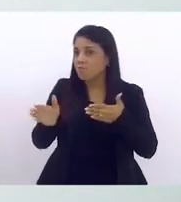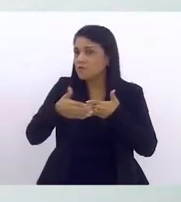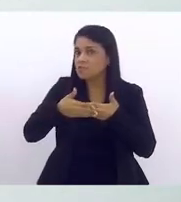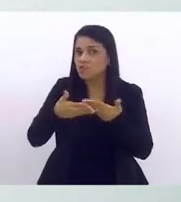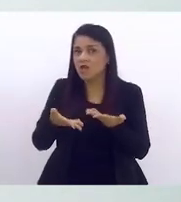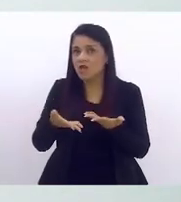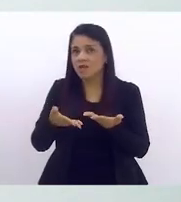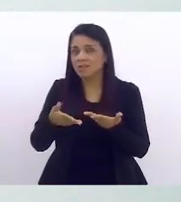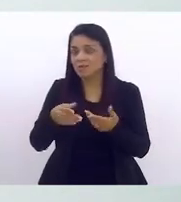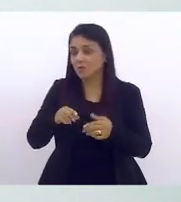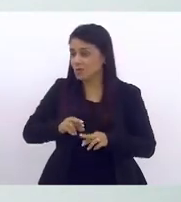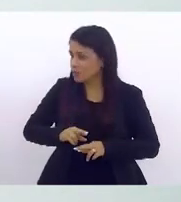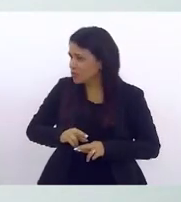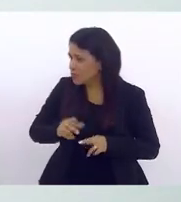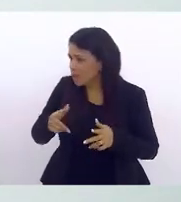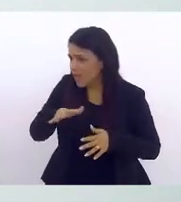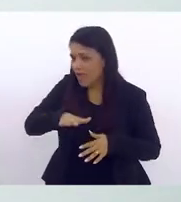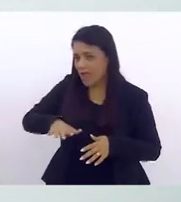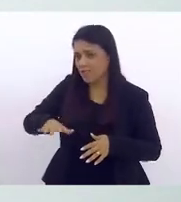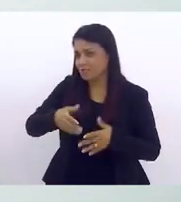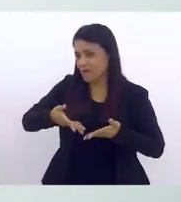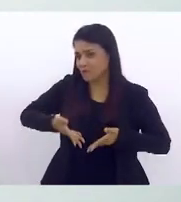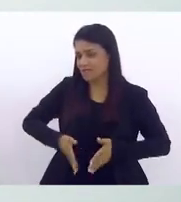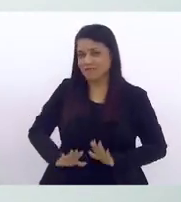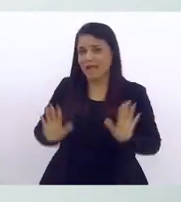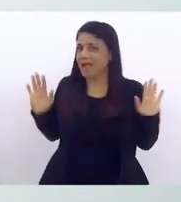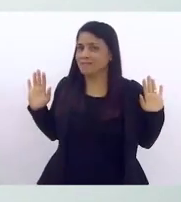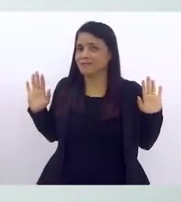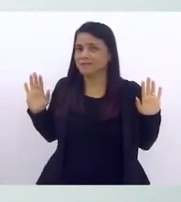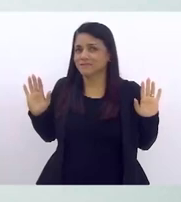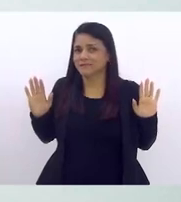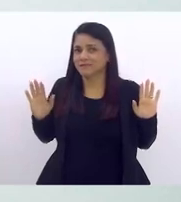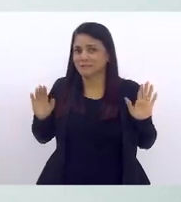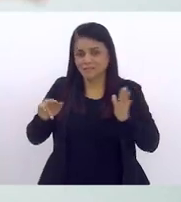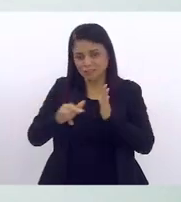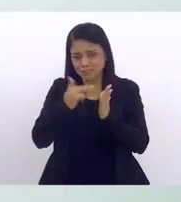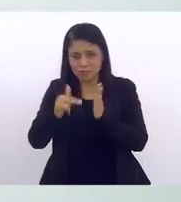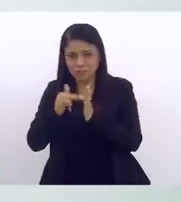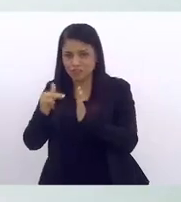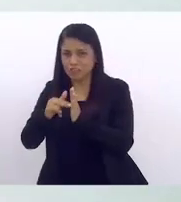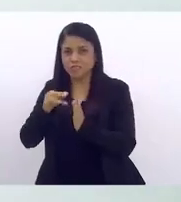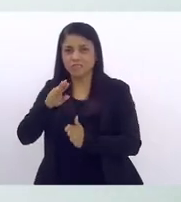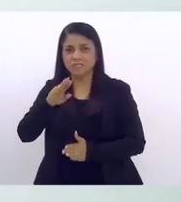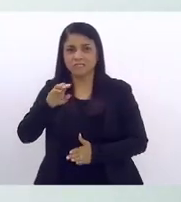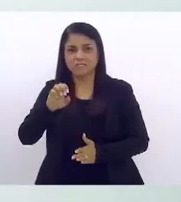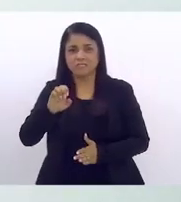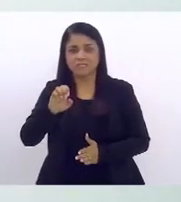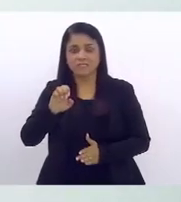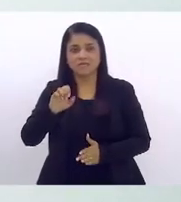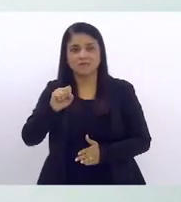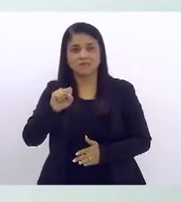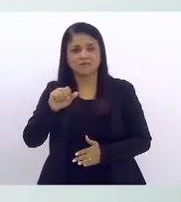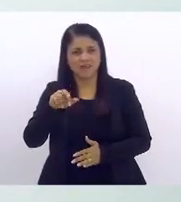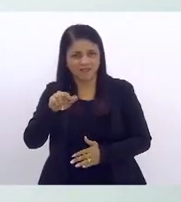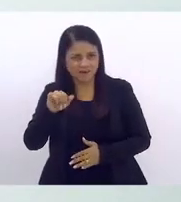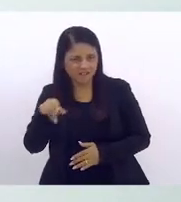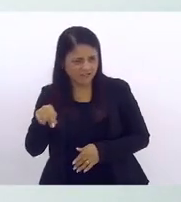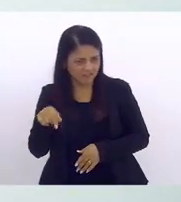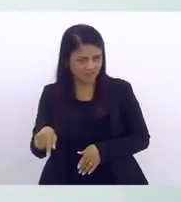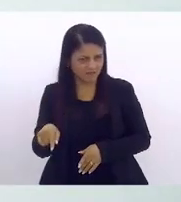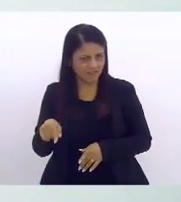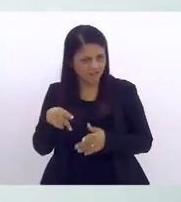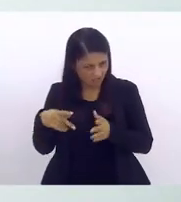ali não é maternidade, gente. Ali é espaço que nasce. É espaço de fazer cirurgia cesariana. Isso é maternidade?